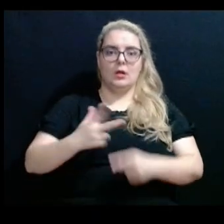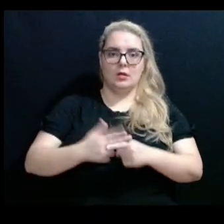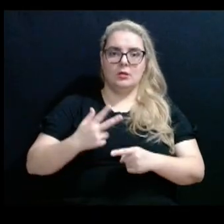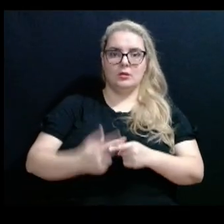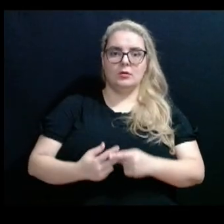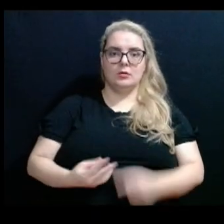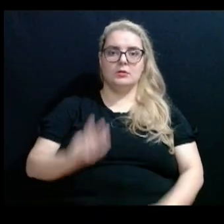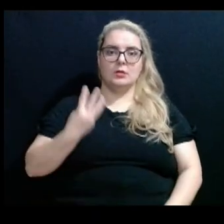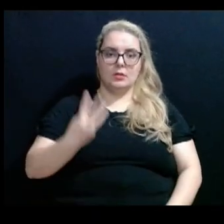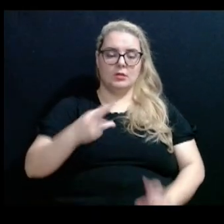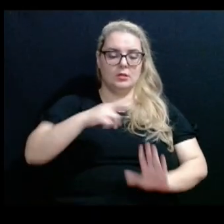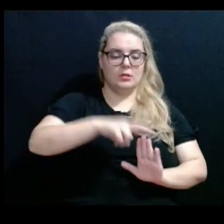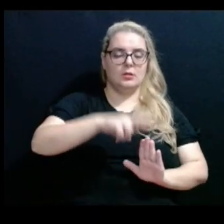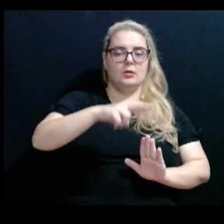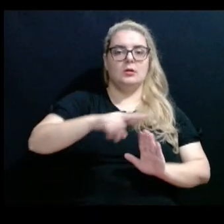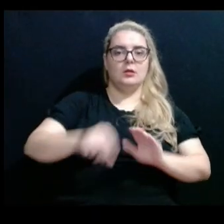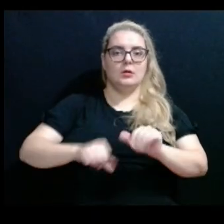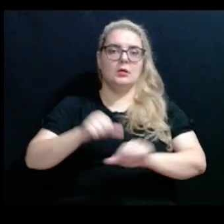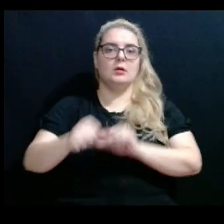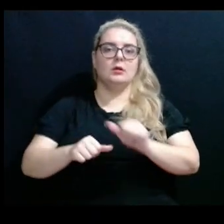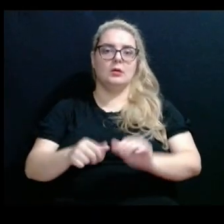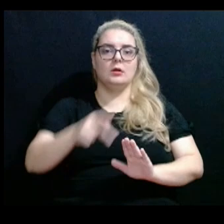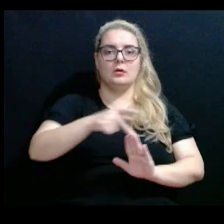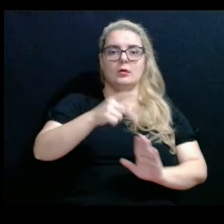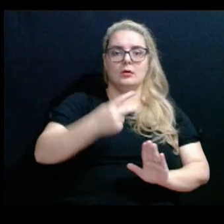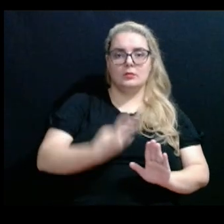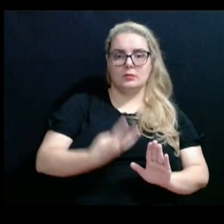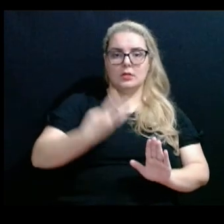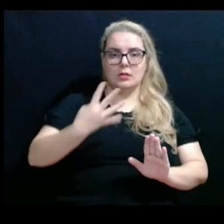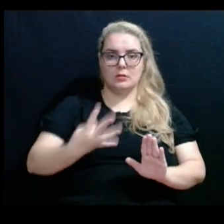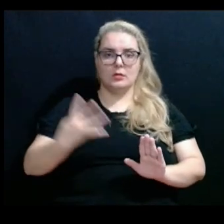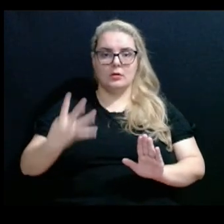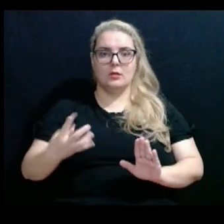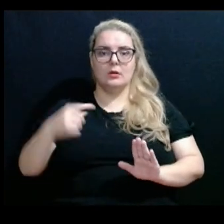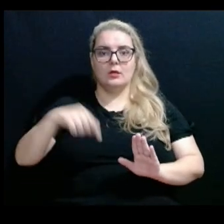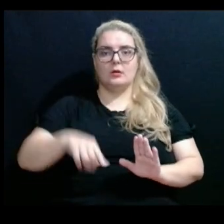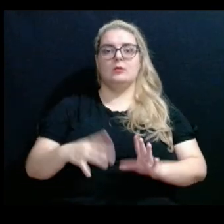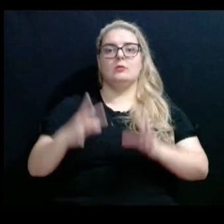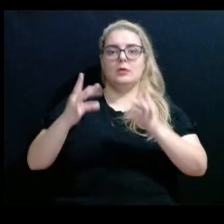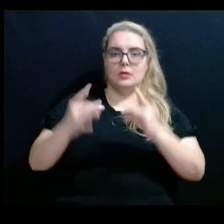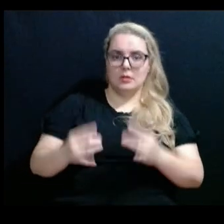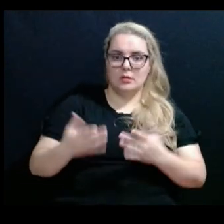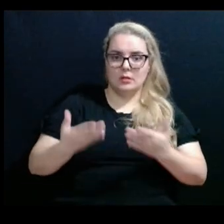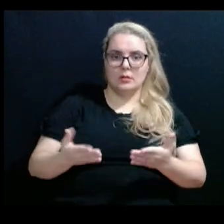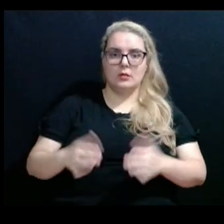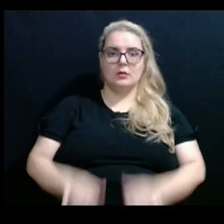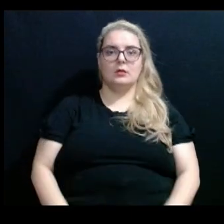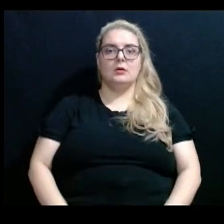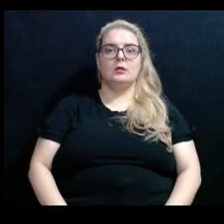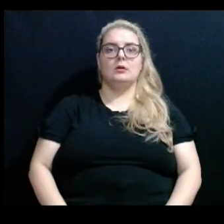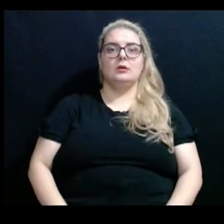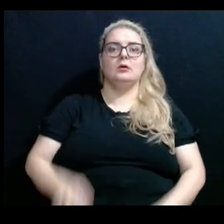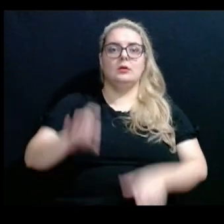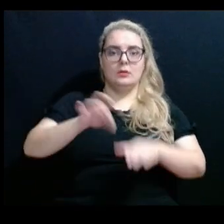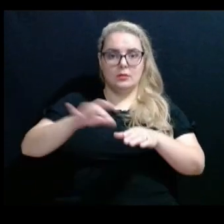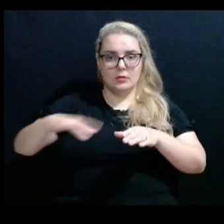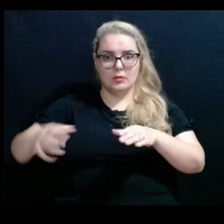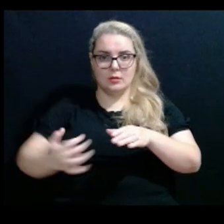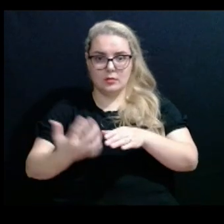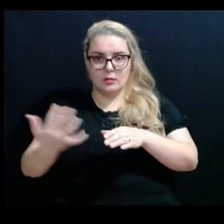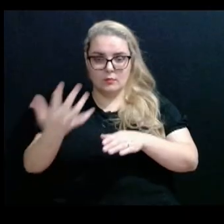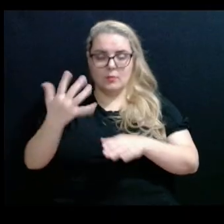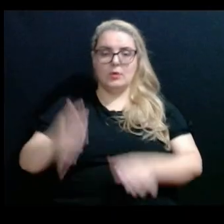resoluções, além da alteração da portaria 344 para excepcionalidades aí desse plantio dessa planta. Estamos em vias